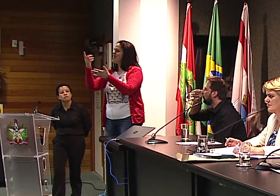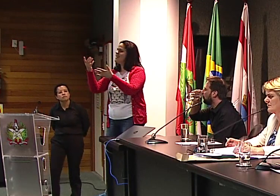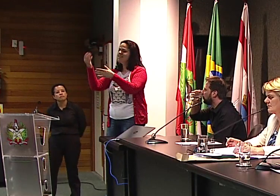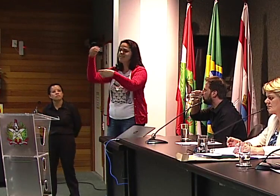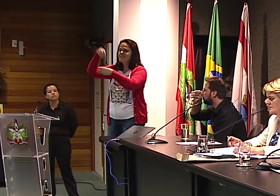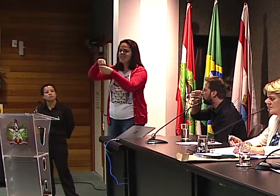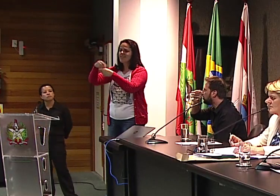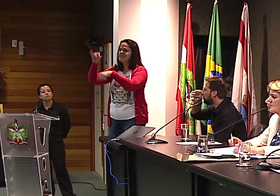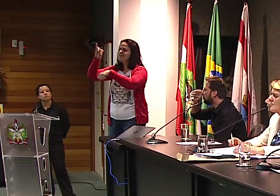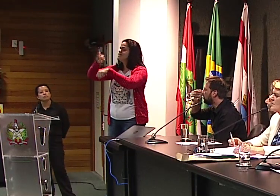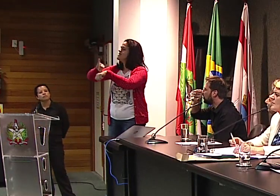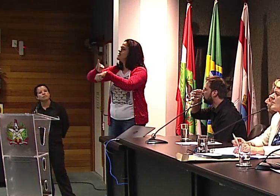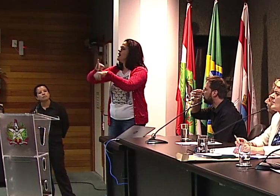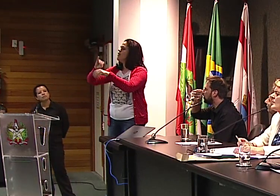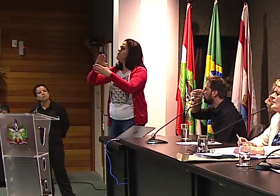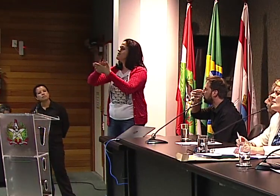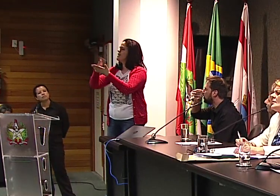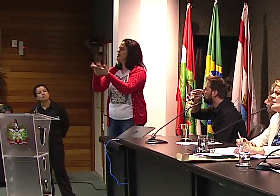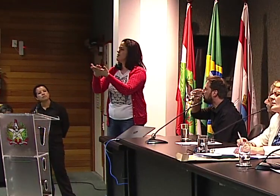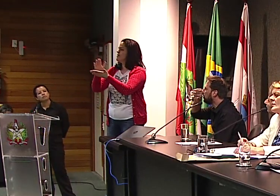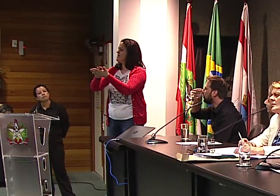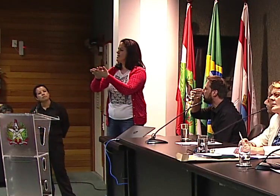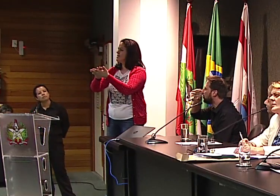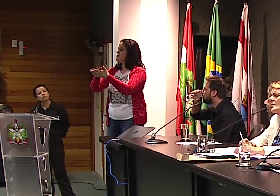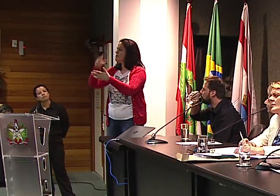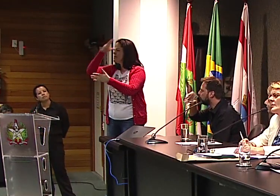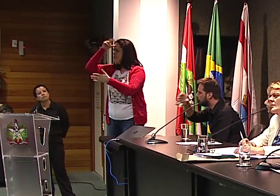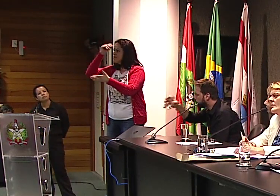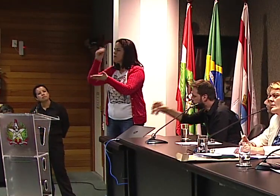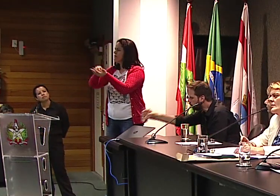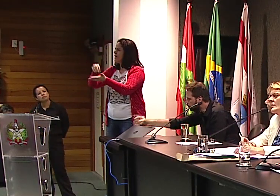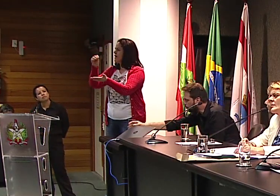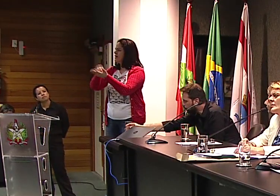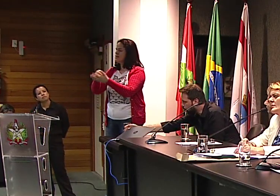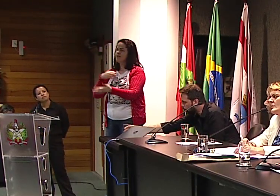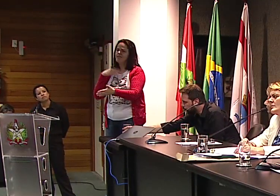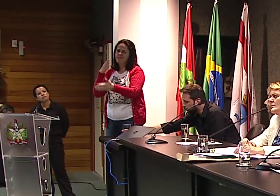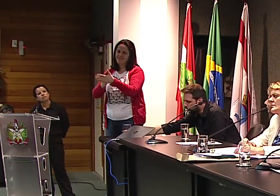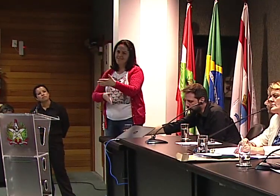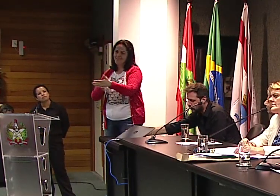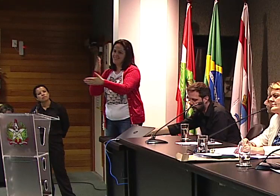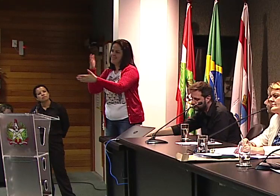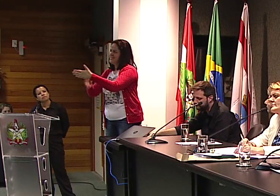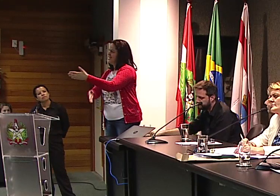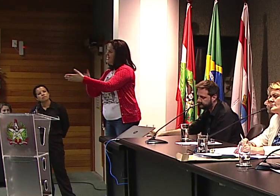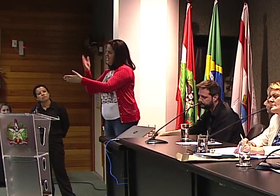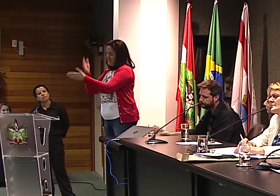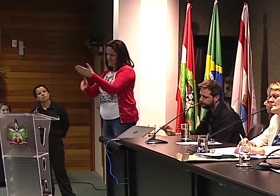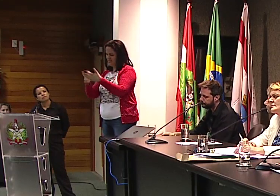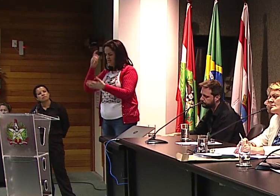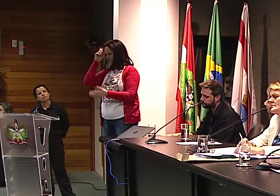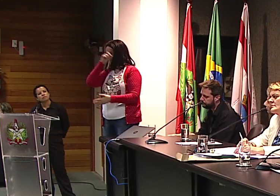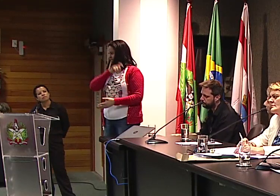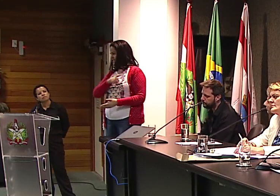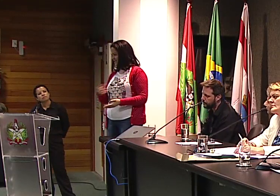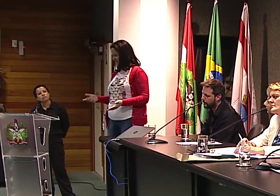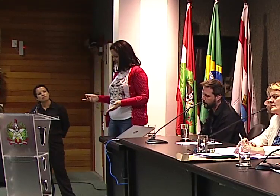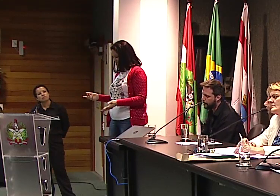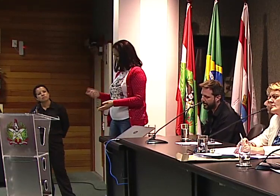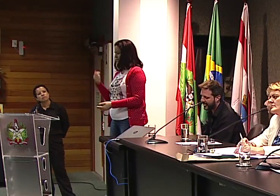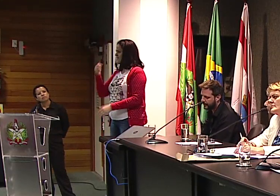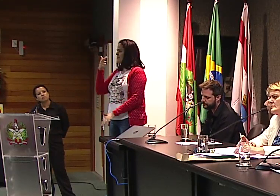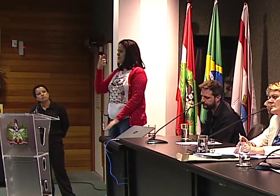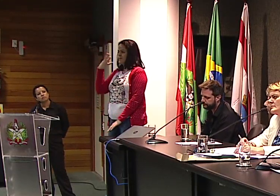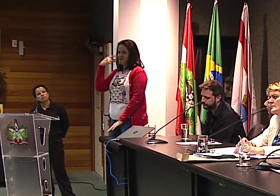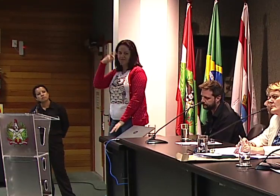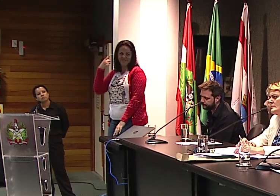ofertadas. Também falta algo mais, por exemplo, uma central de intérpretes, que a prefeitura ainda não organizou, que é algo que realmente